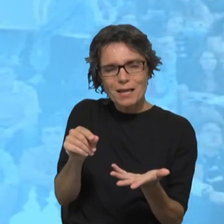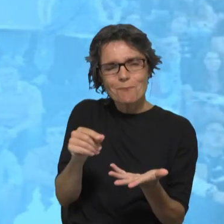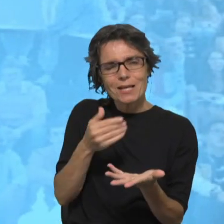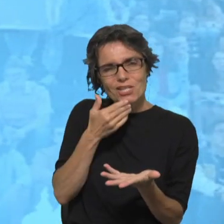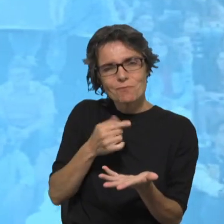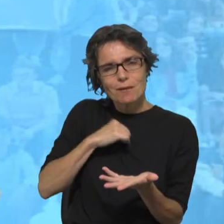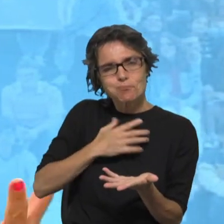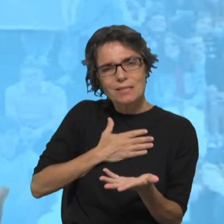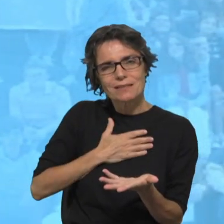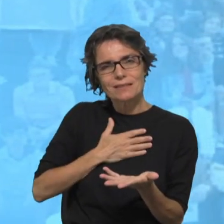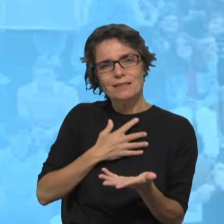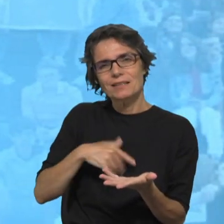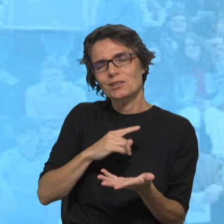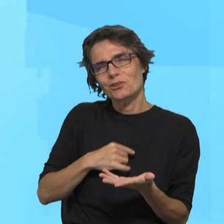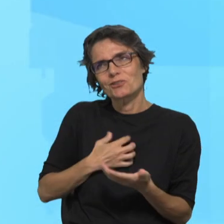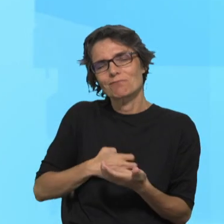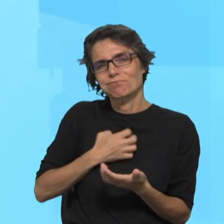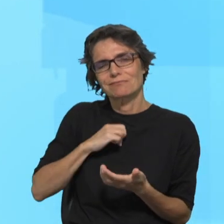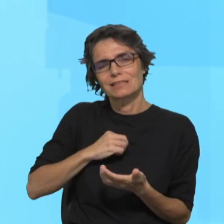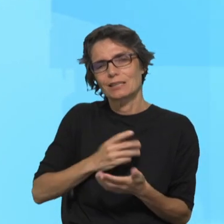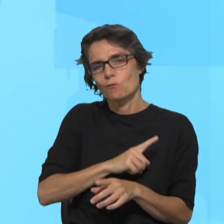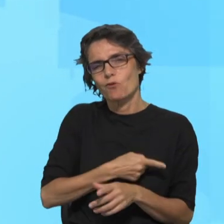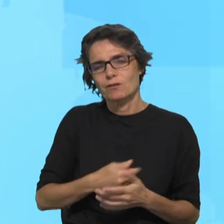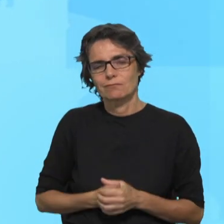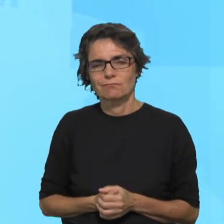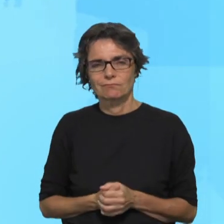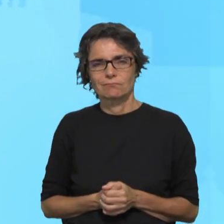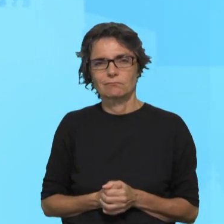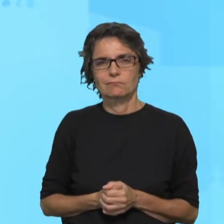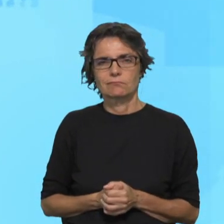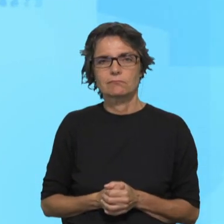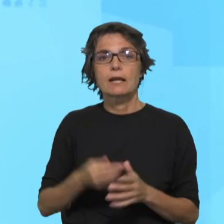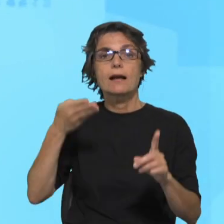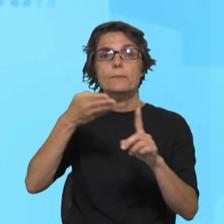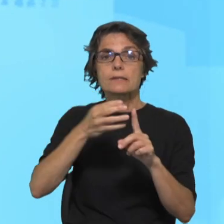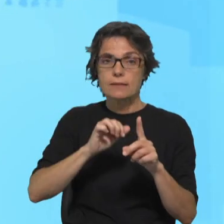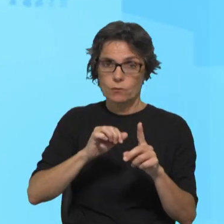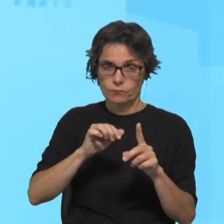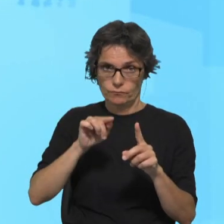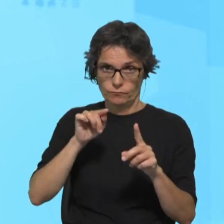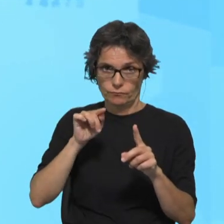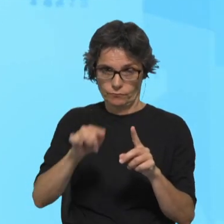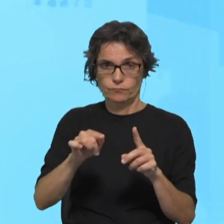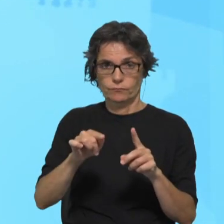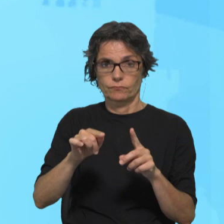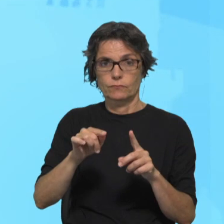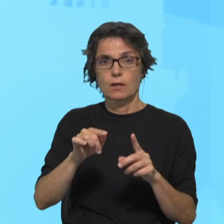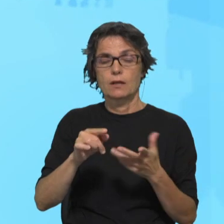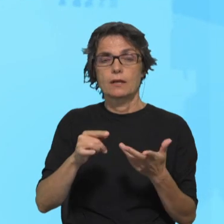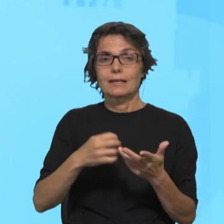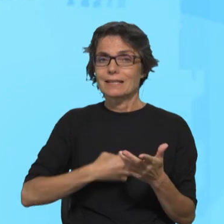espírito missionário que nós tanto falamos. E a missão para ti, obviamente, que é vivida assim de forma muito, muito